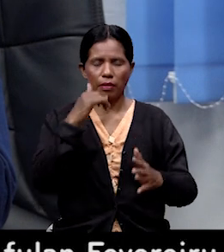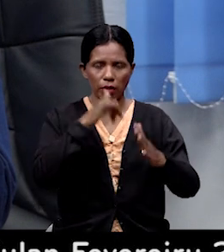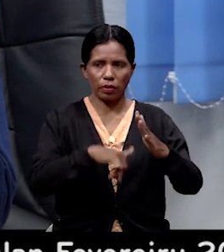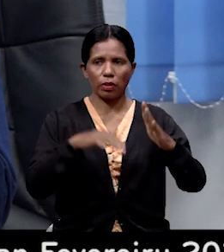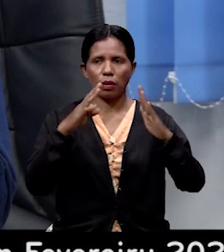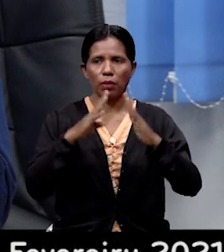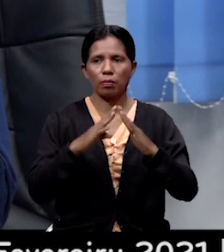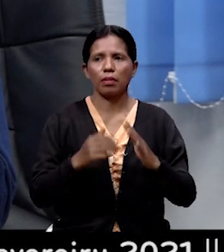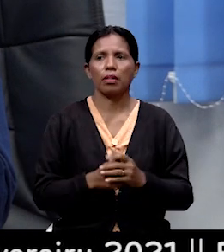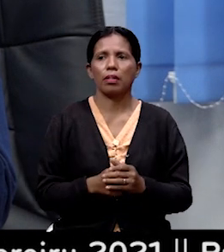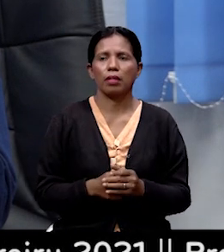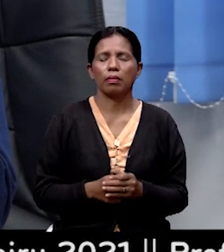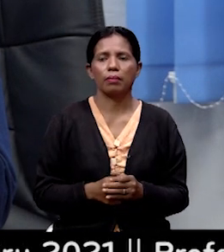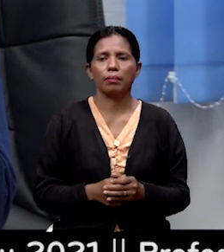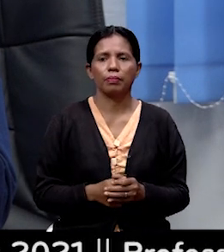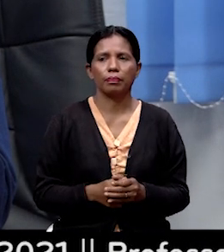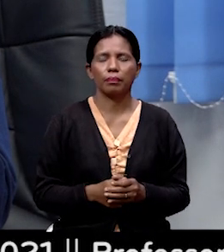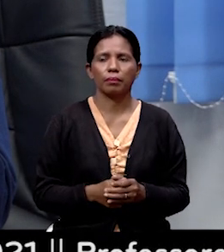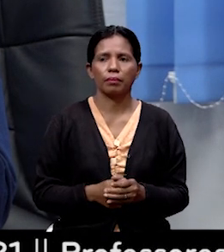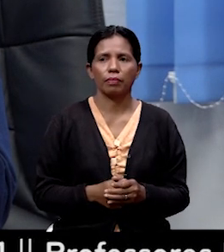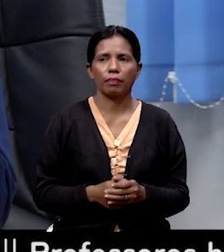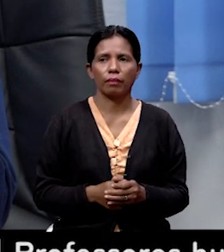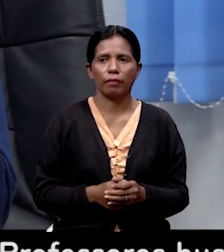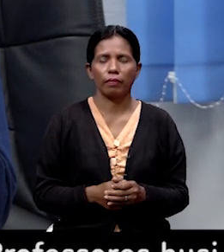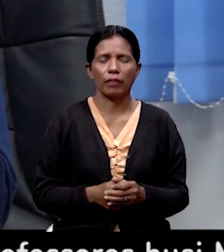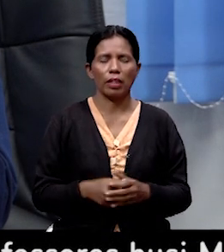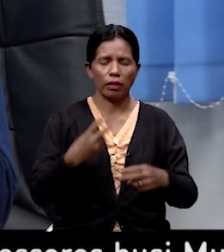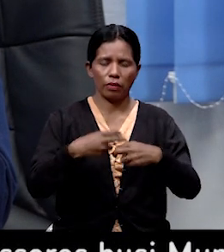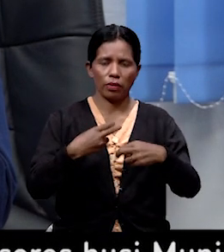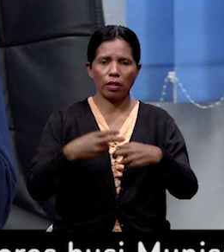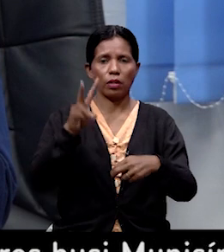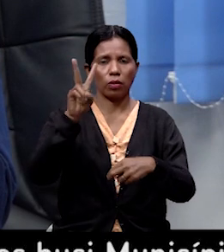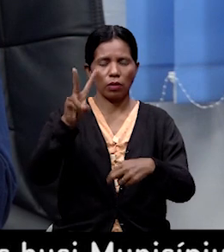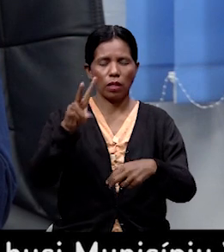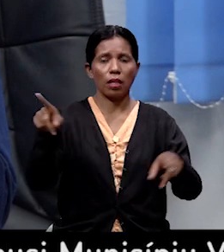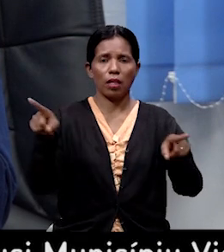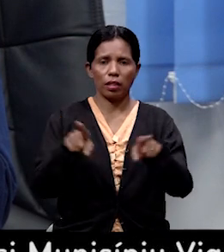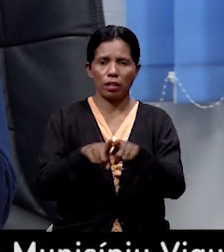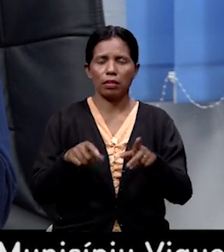obrigatório kerjer ke iha impacto rua ne be ma ka sai hanesan